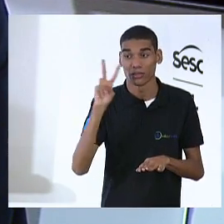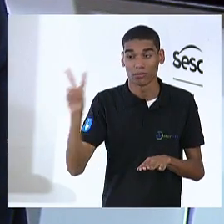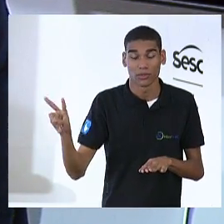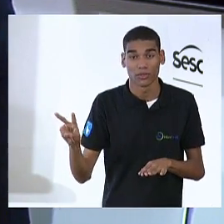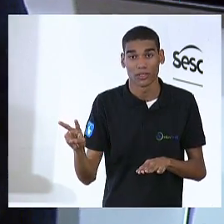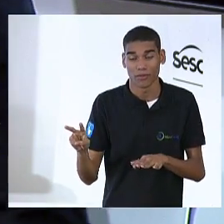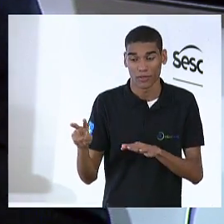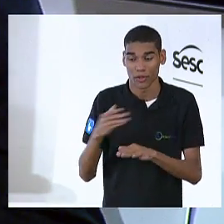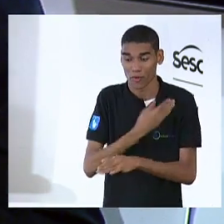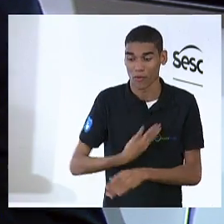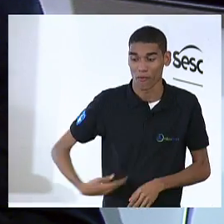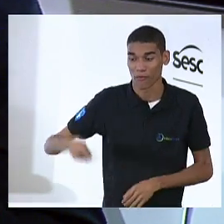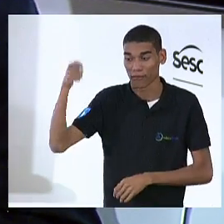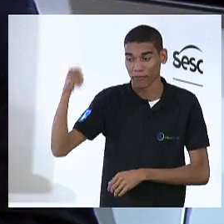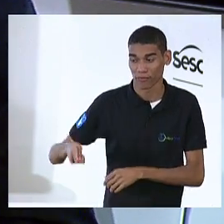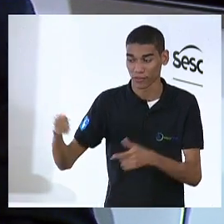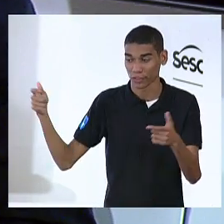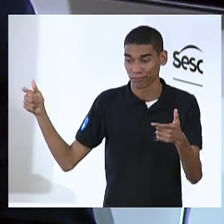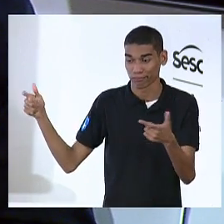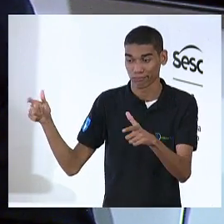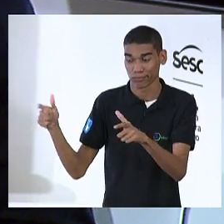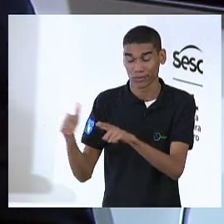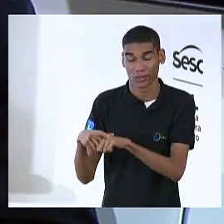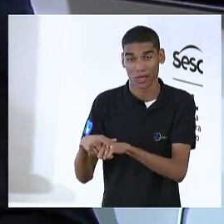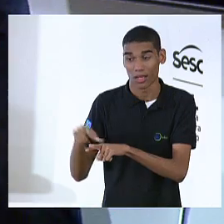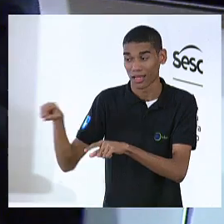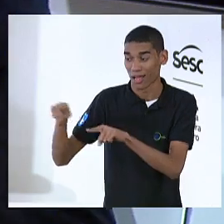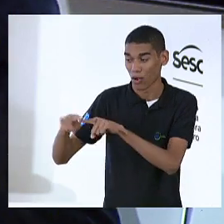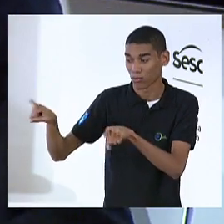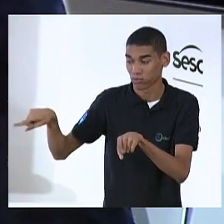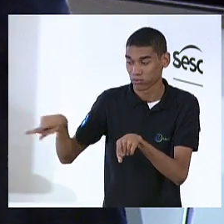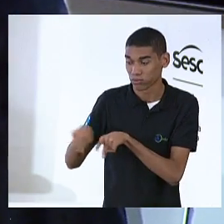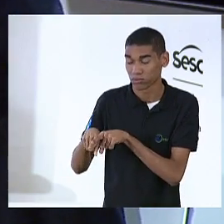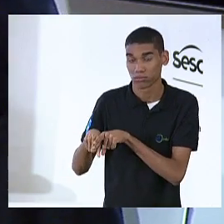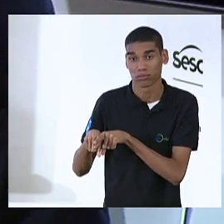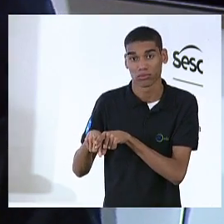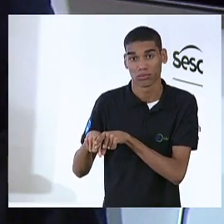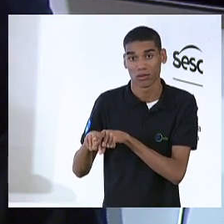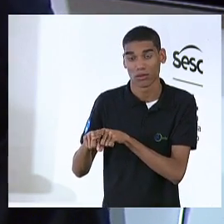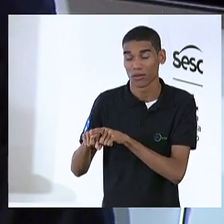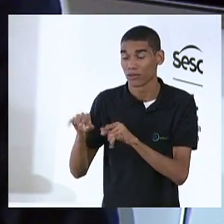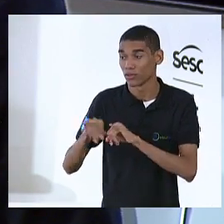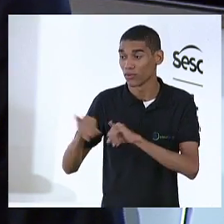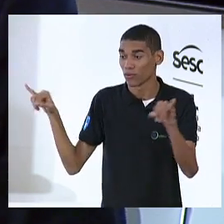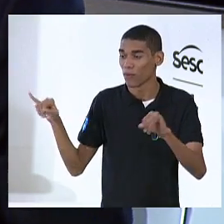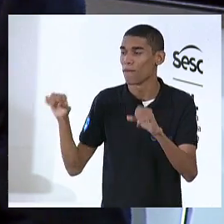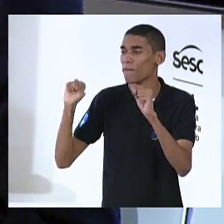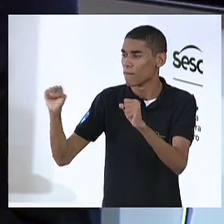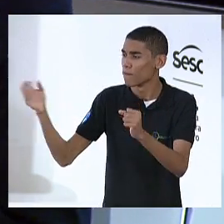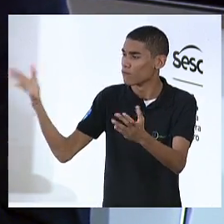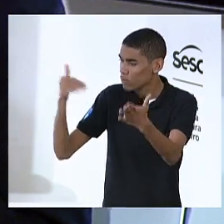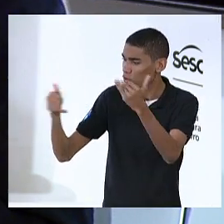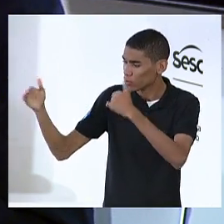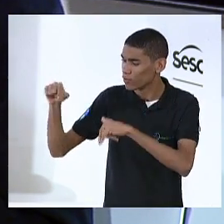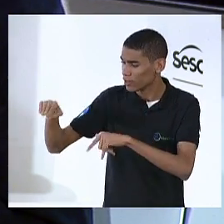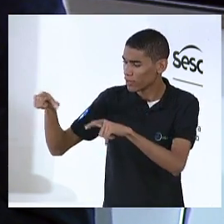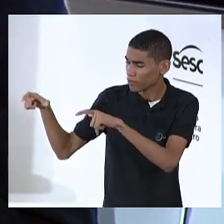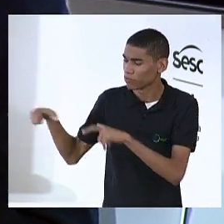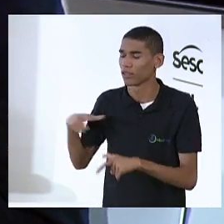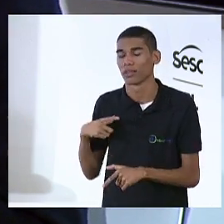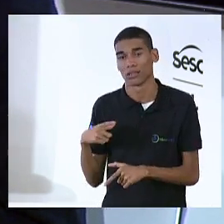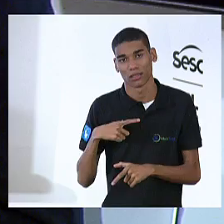lado, esse quartinho pequenininho falou: pode vir que tem espaço. E nós ficamos